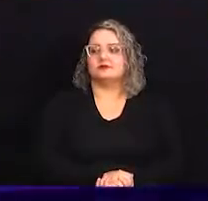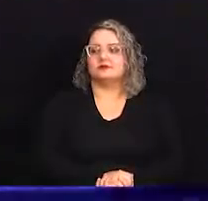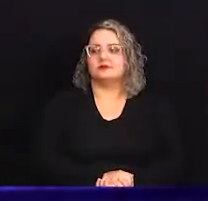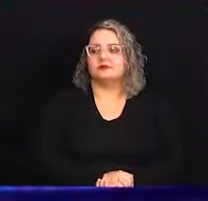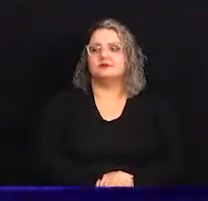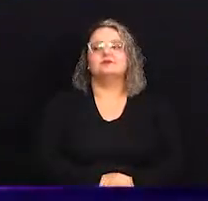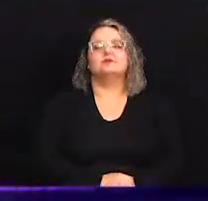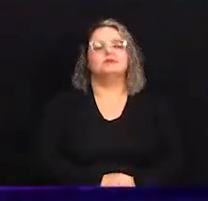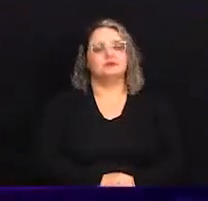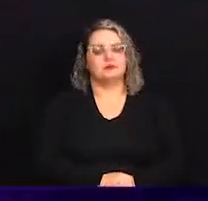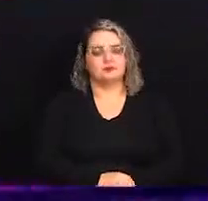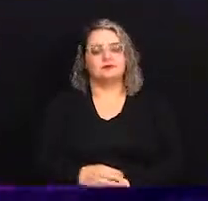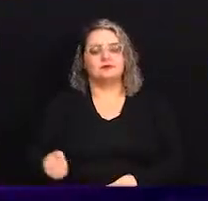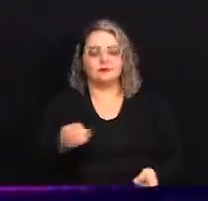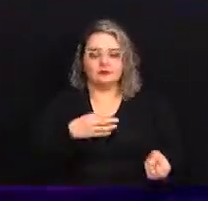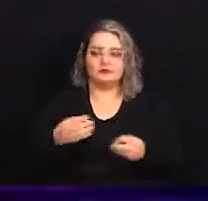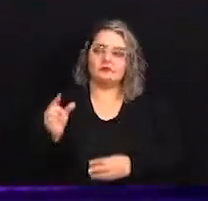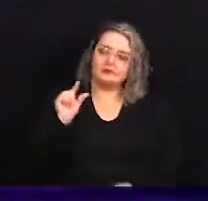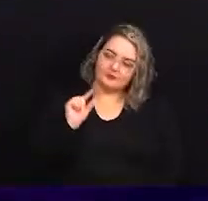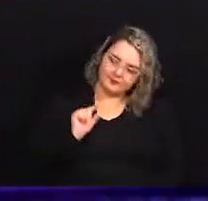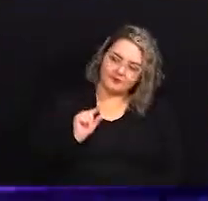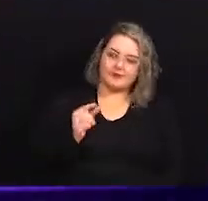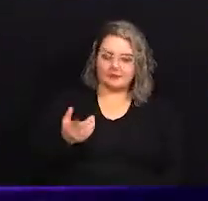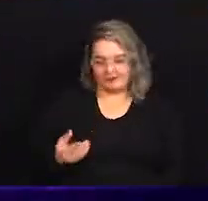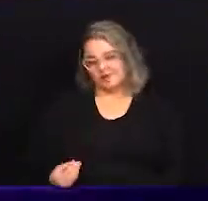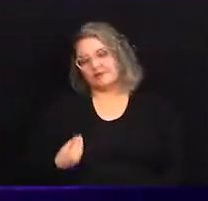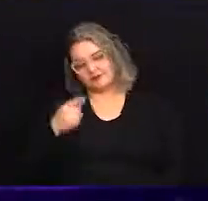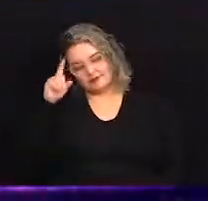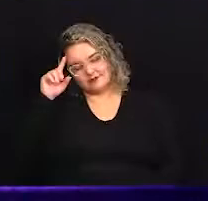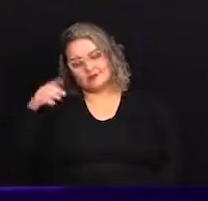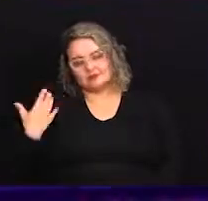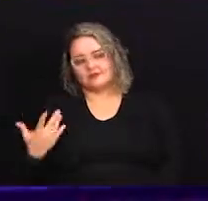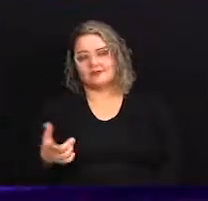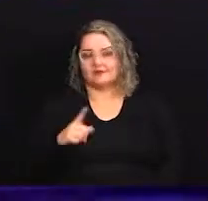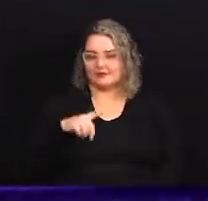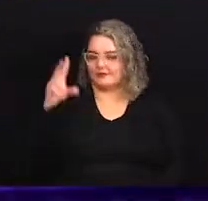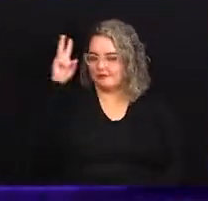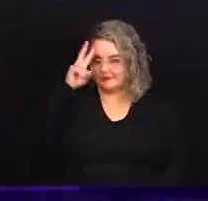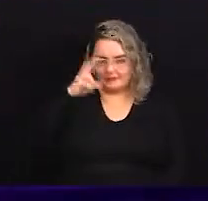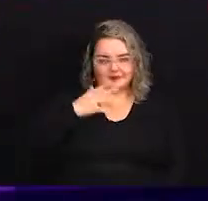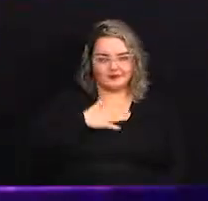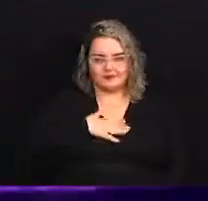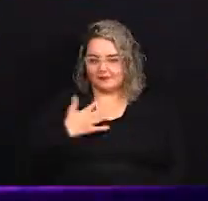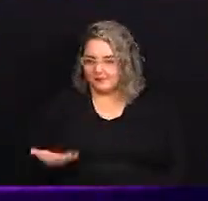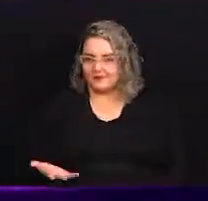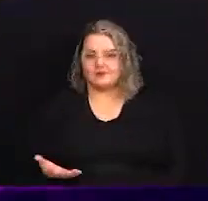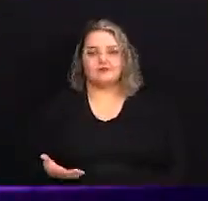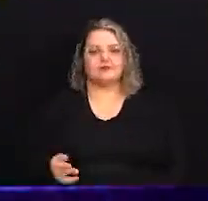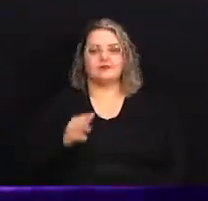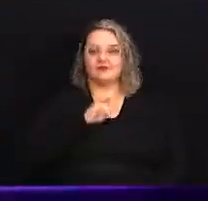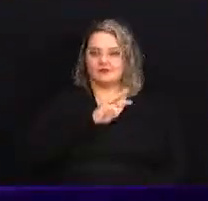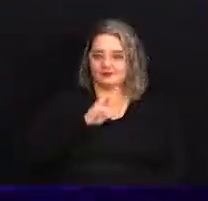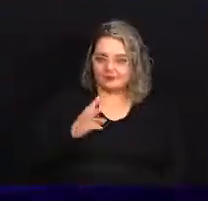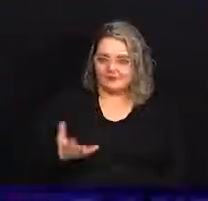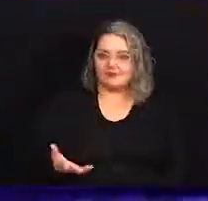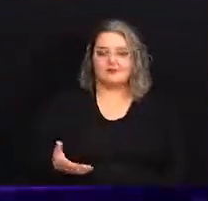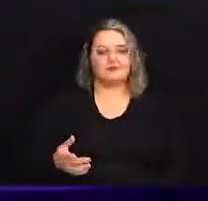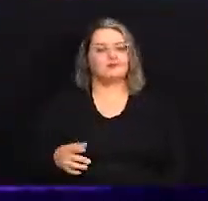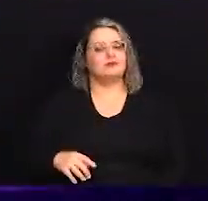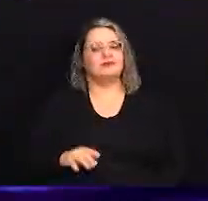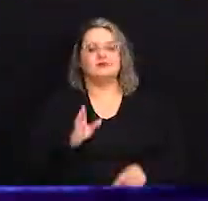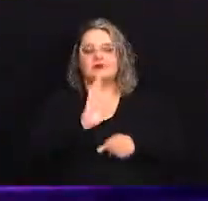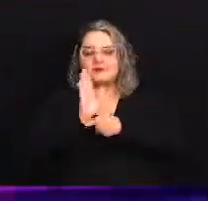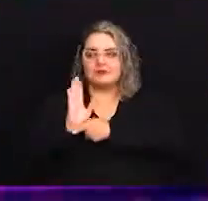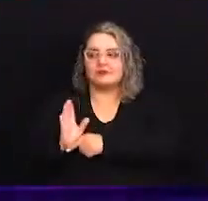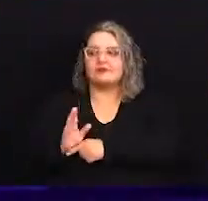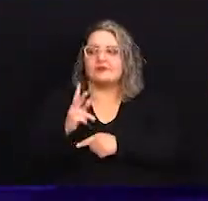www.kecareis.com. Ali eu atualizo um pouco menos, porque hoje em dia a nossa vida é corrida, mas ali tem toda a minha história, enfim, os filmes e desenhos animados